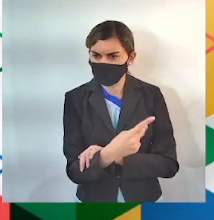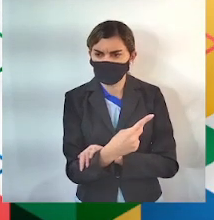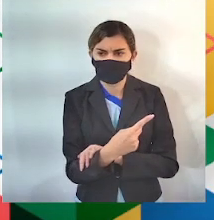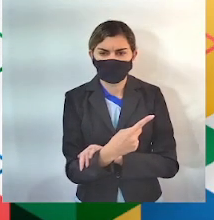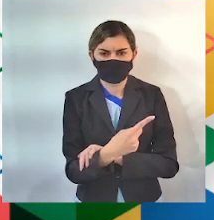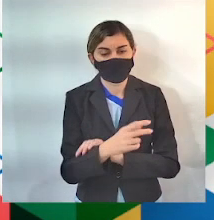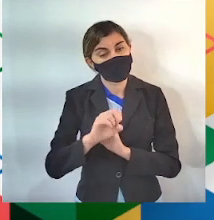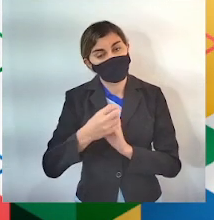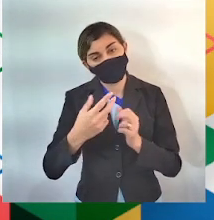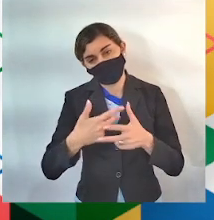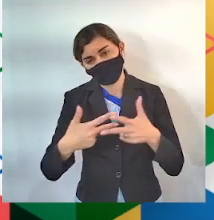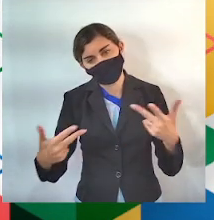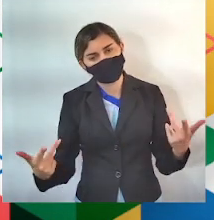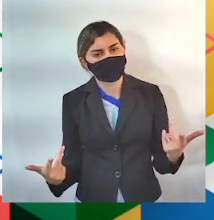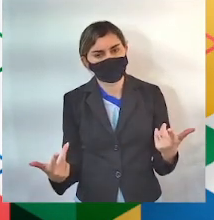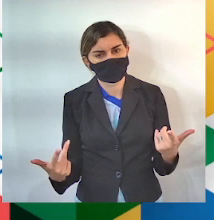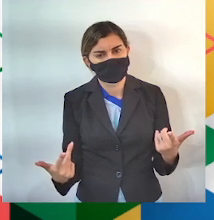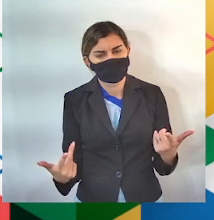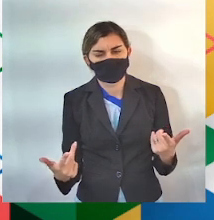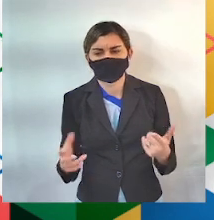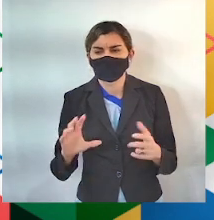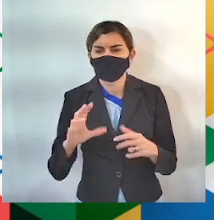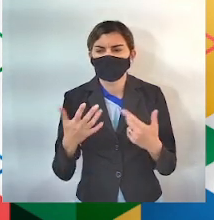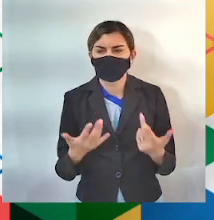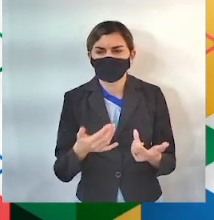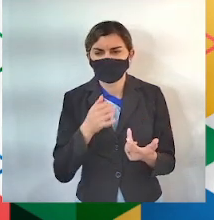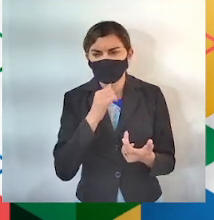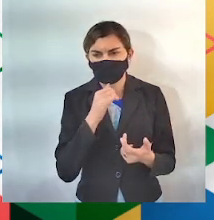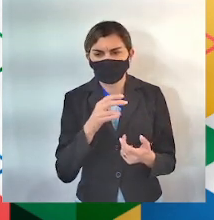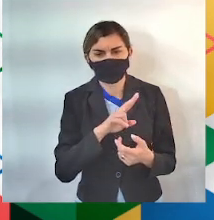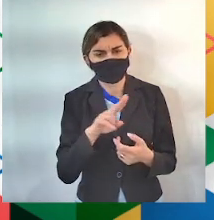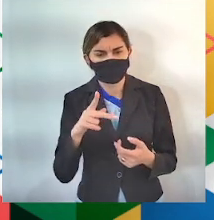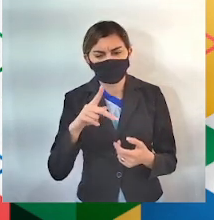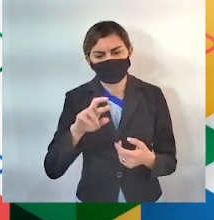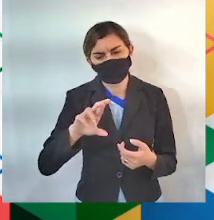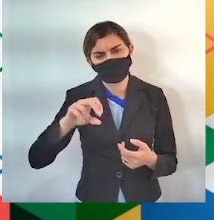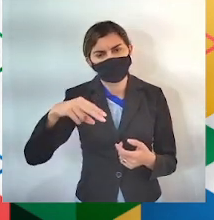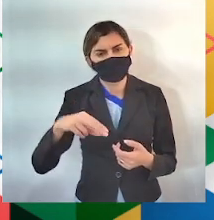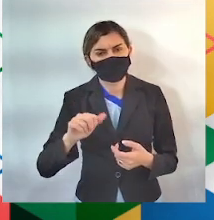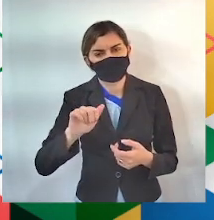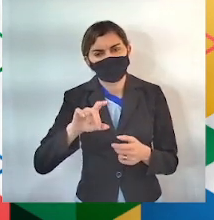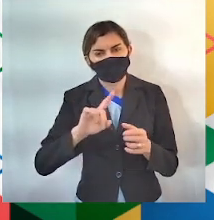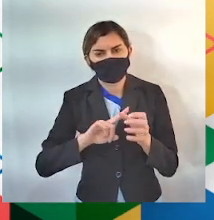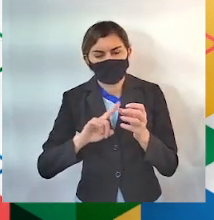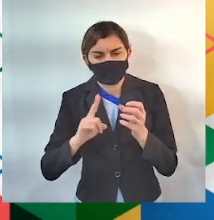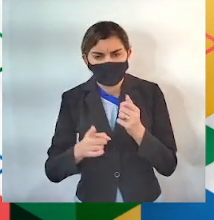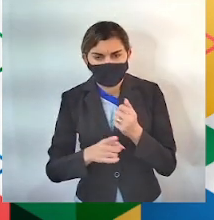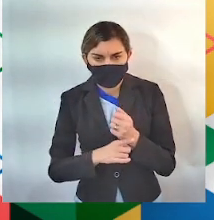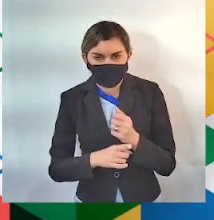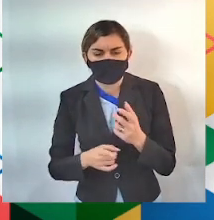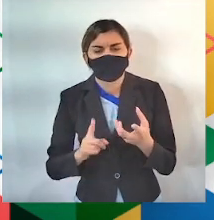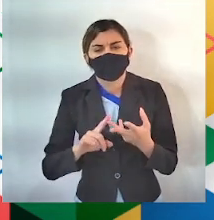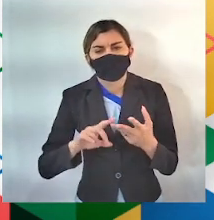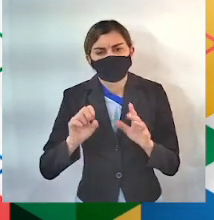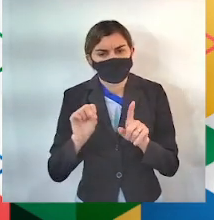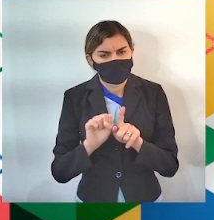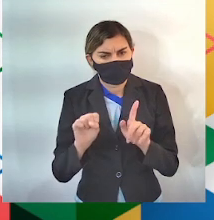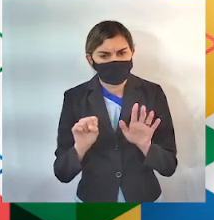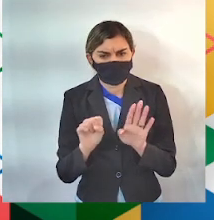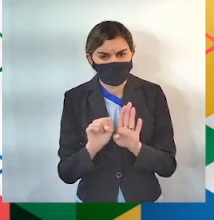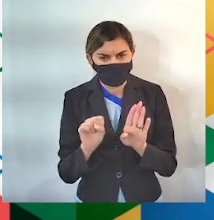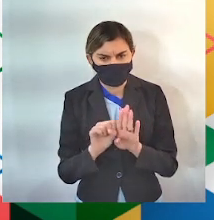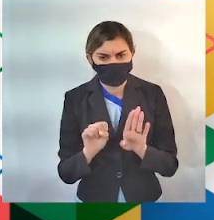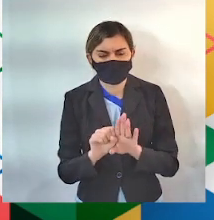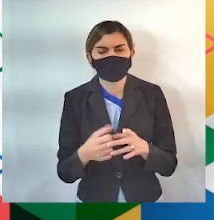ou alguma coisa. São classificados em pronomes adjetivos e pronomes substantivos. Vamos